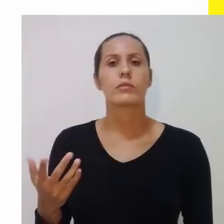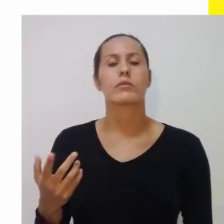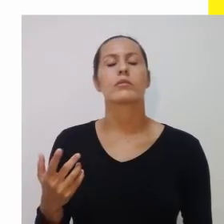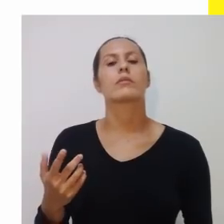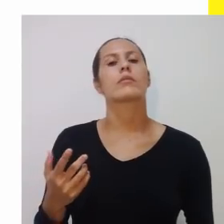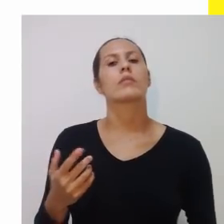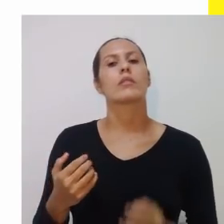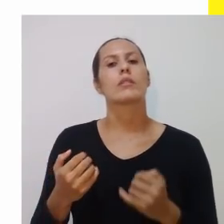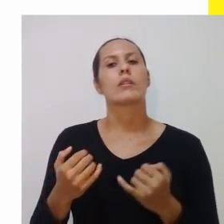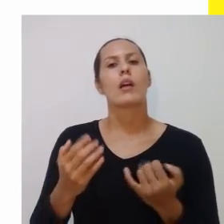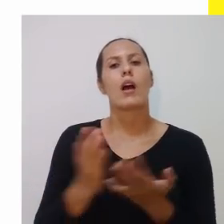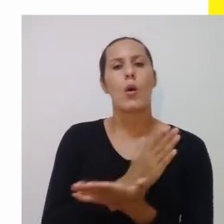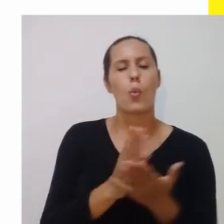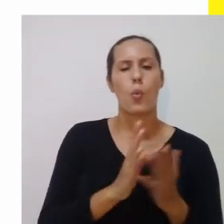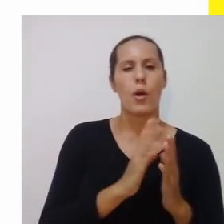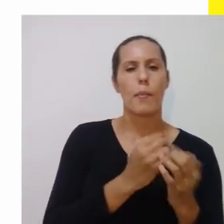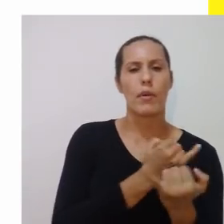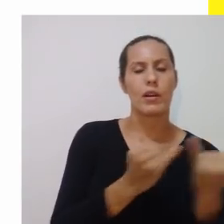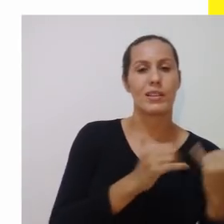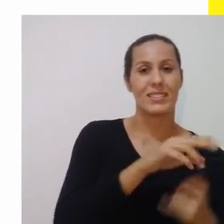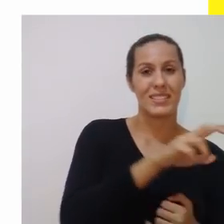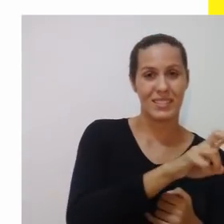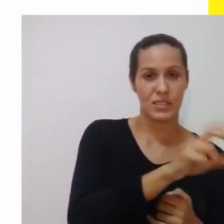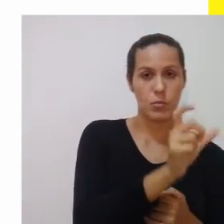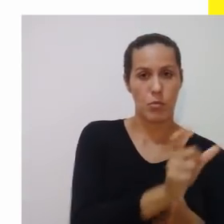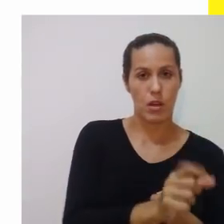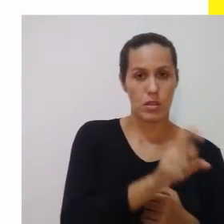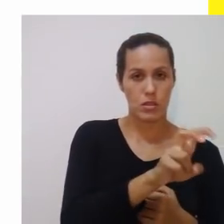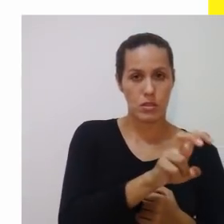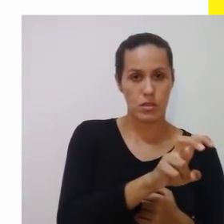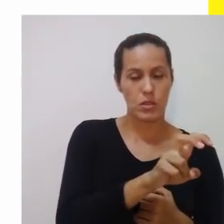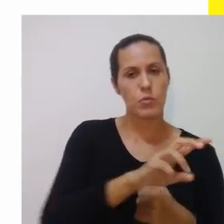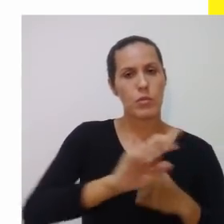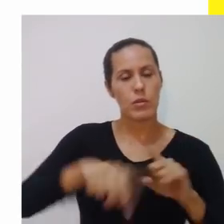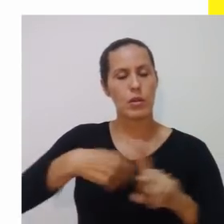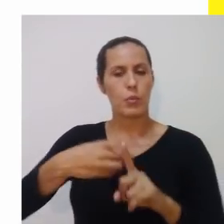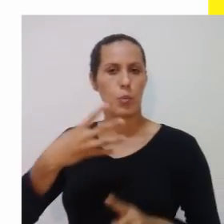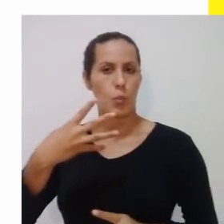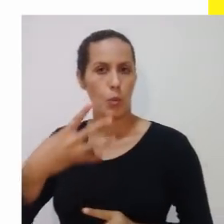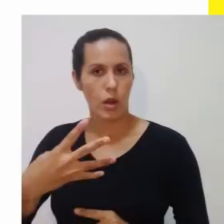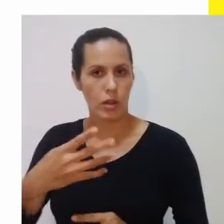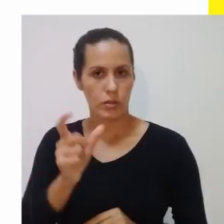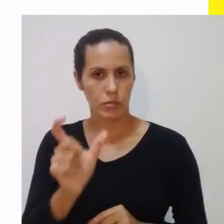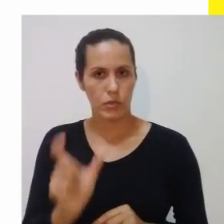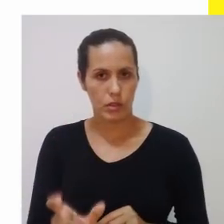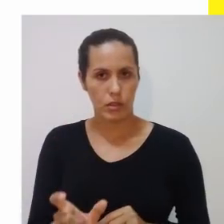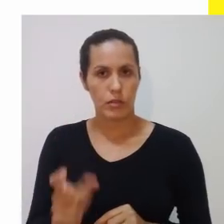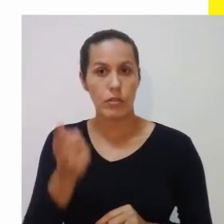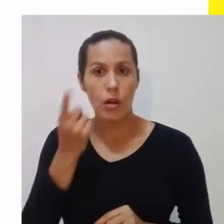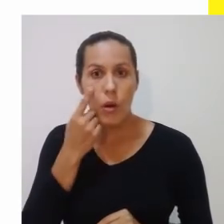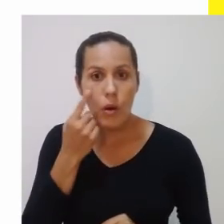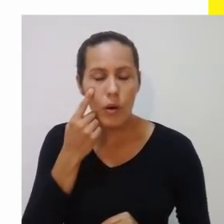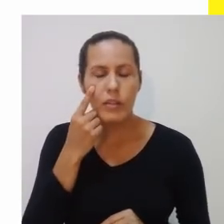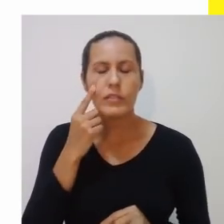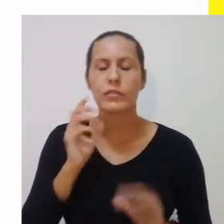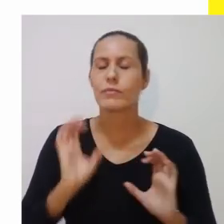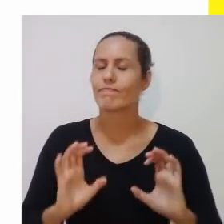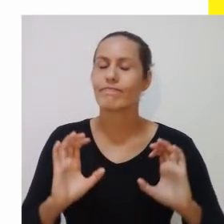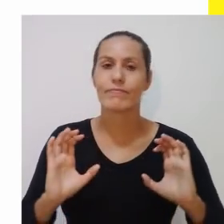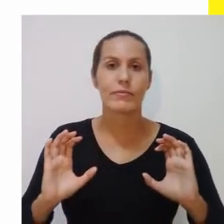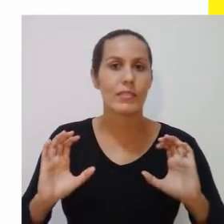direção aparecem 5 palavras. Na outra aparecem mais 4 palavras. Minha gente,